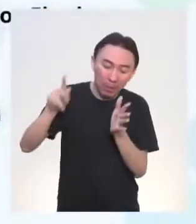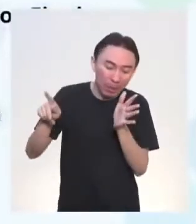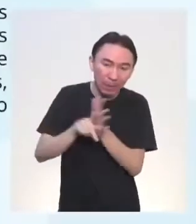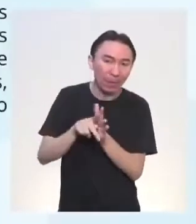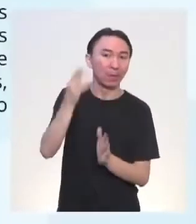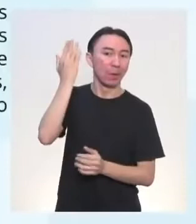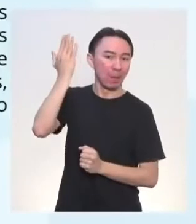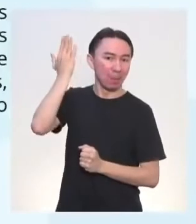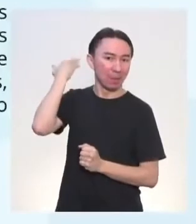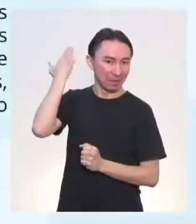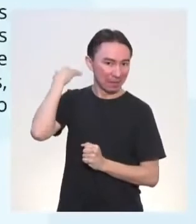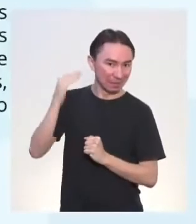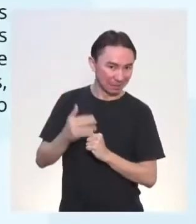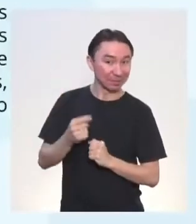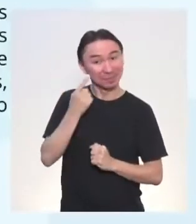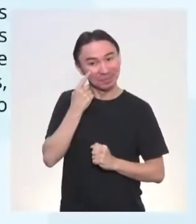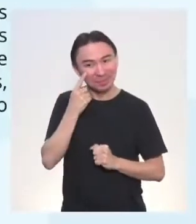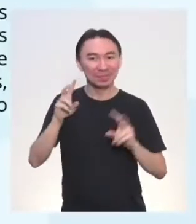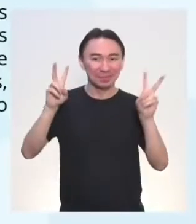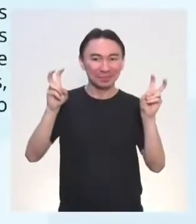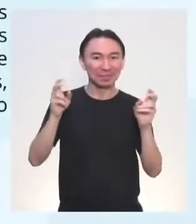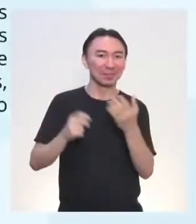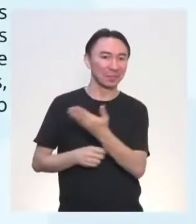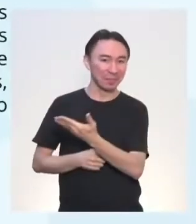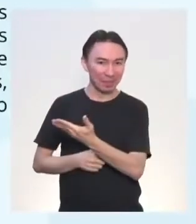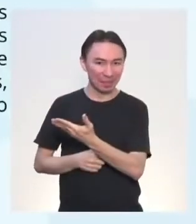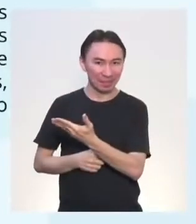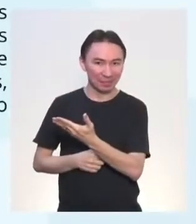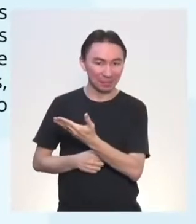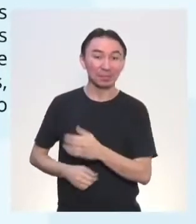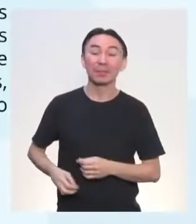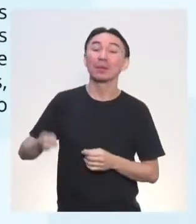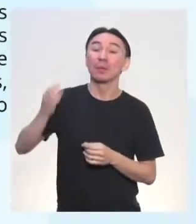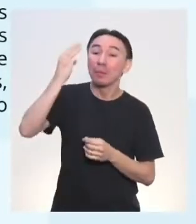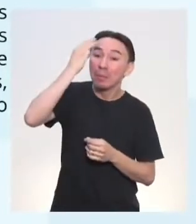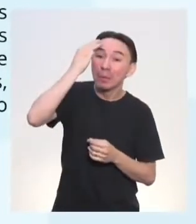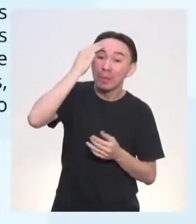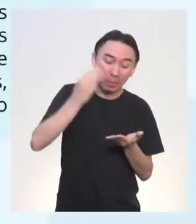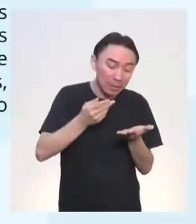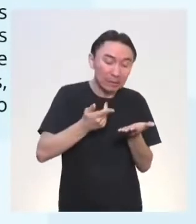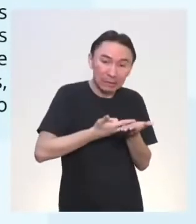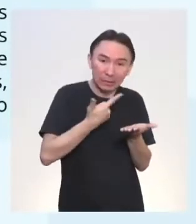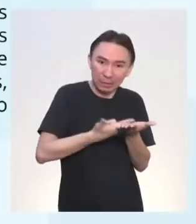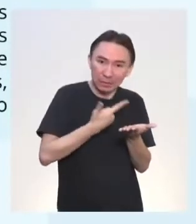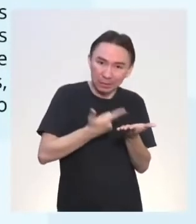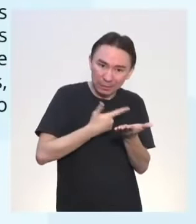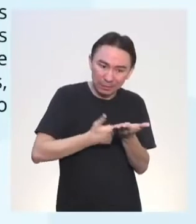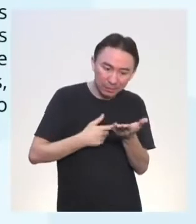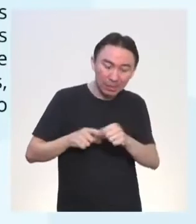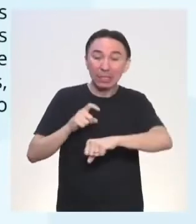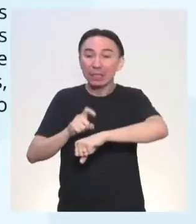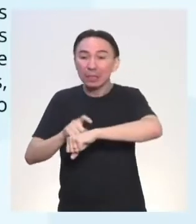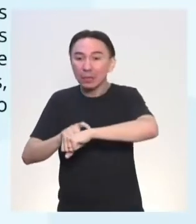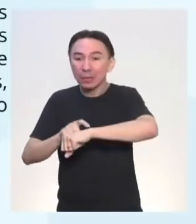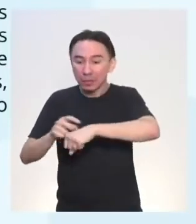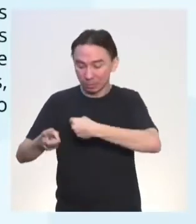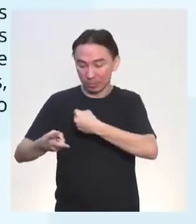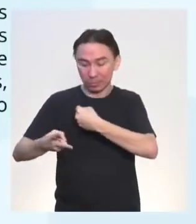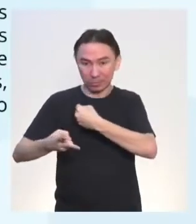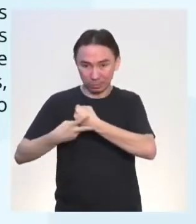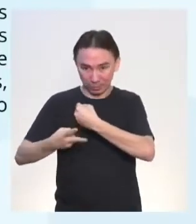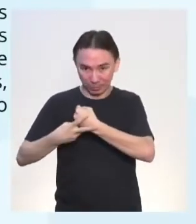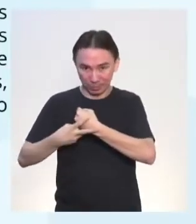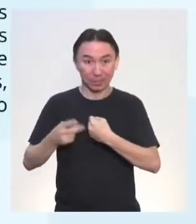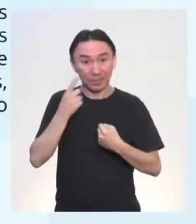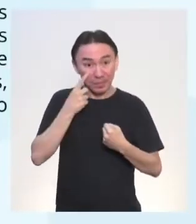habilidades, mas antes, tema da aula. Memórias literárias e tempos verbais. Primeira habilidade, Pro, dei um